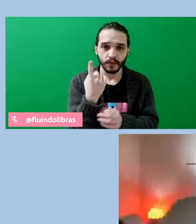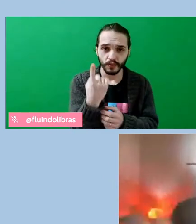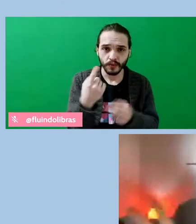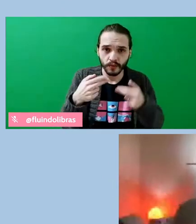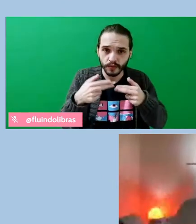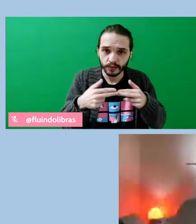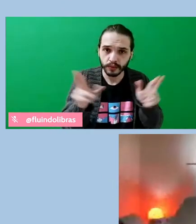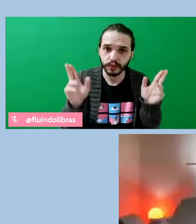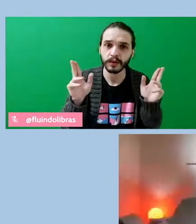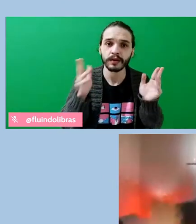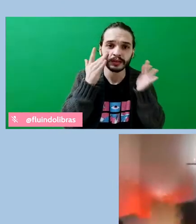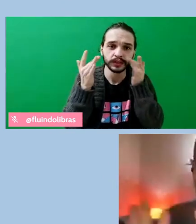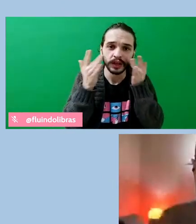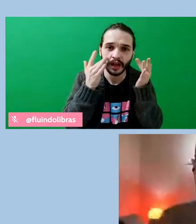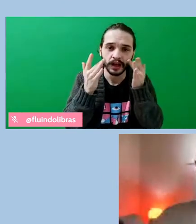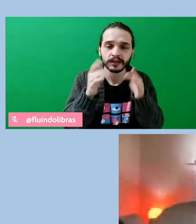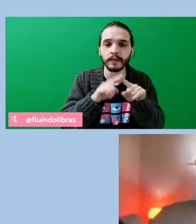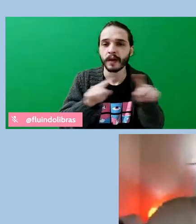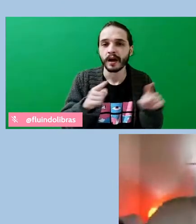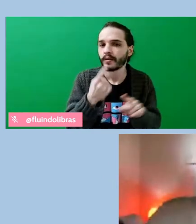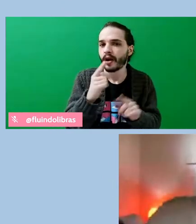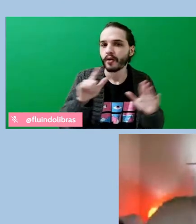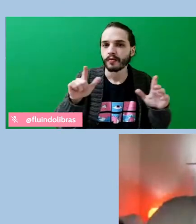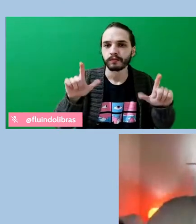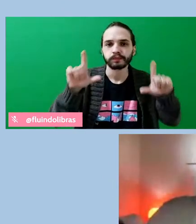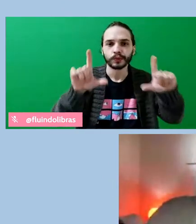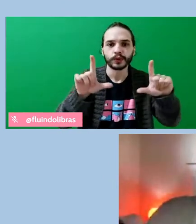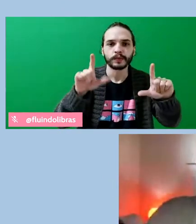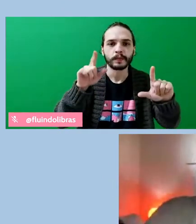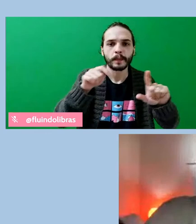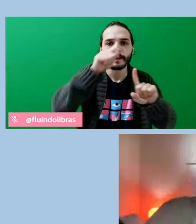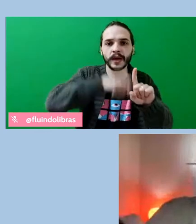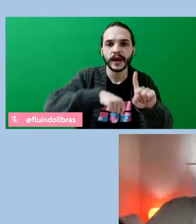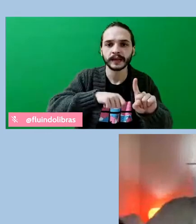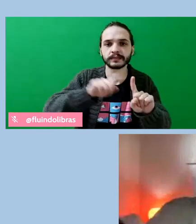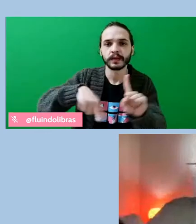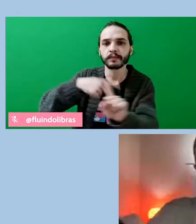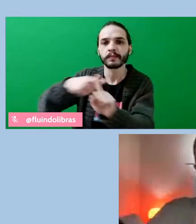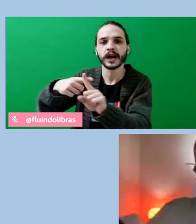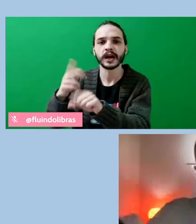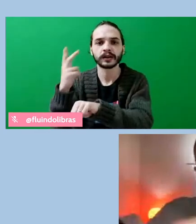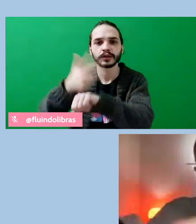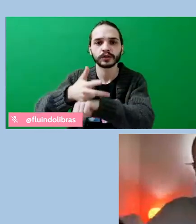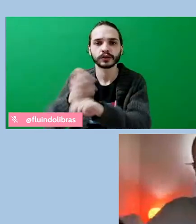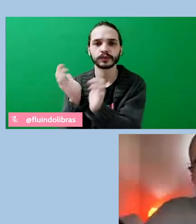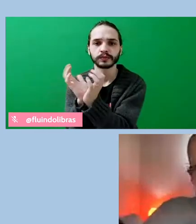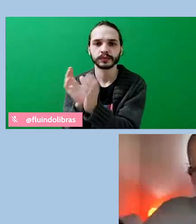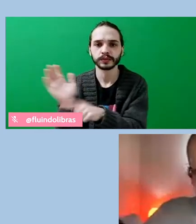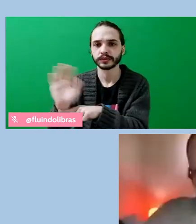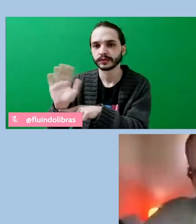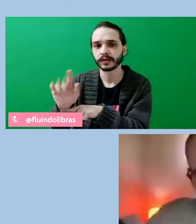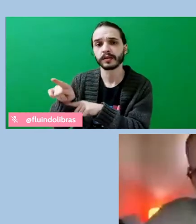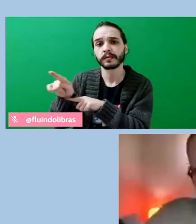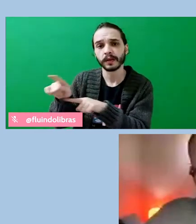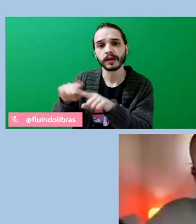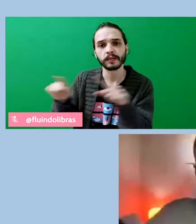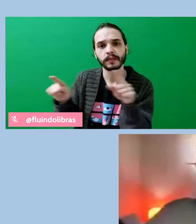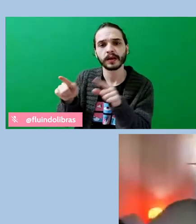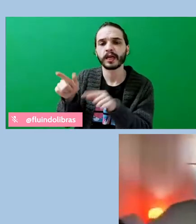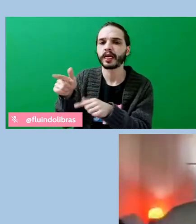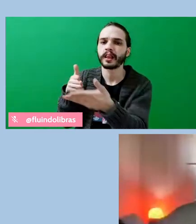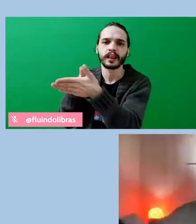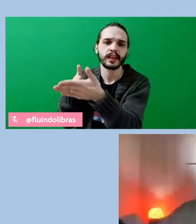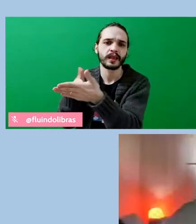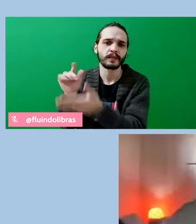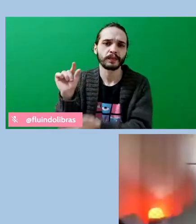uma temporada, a gente coloca paralelamente uma equipe de cinema junto, né? Uma equipe que tem daí as suas demandas, mas uma equipe muito limitada. A gente trabalhou, logicamente,